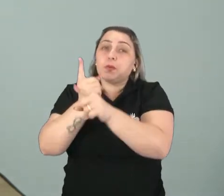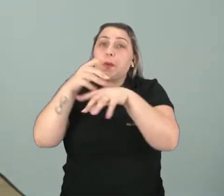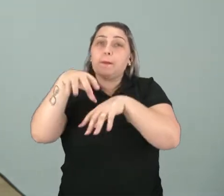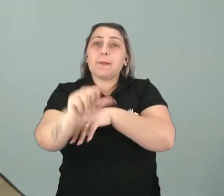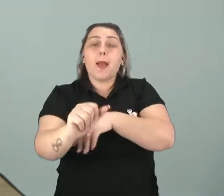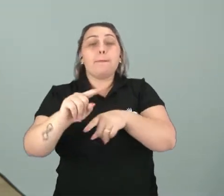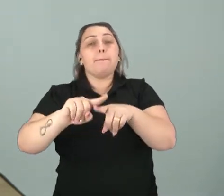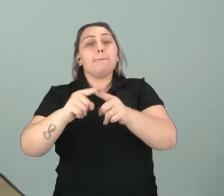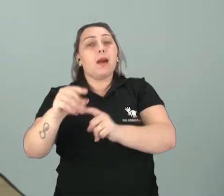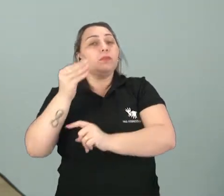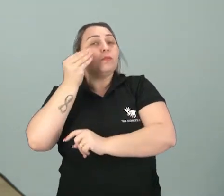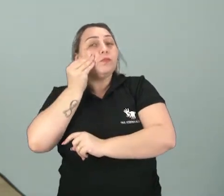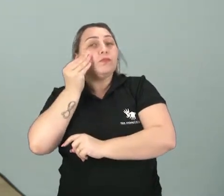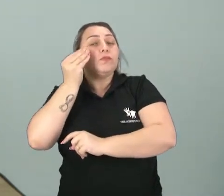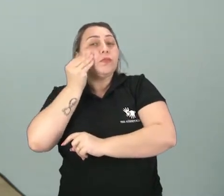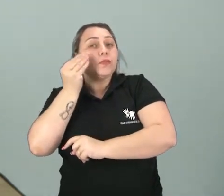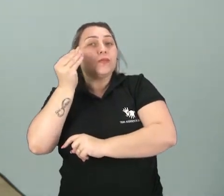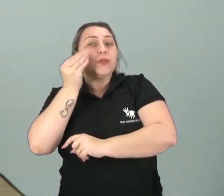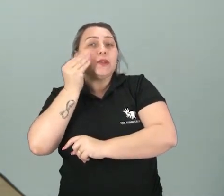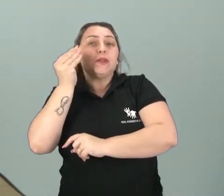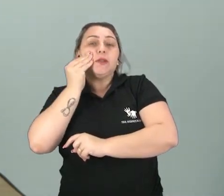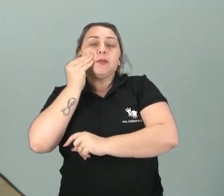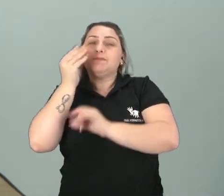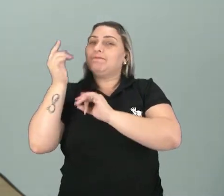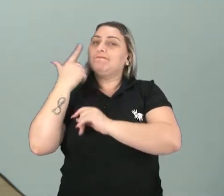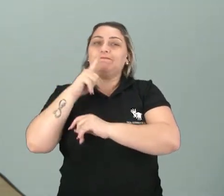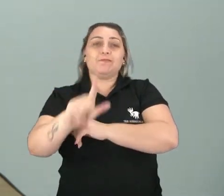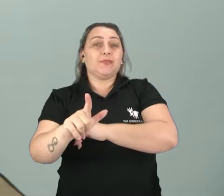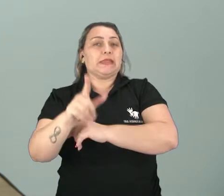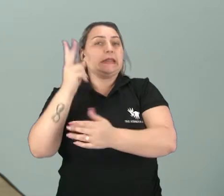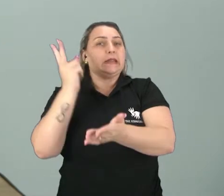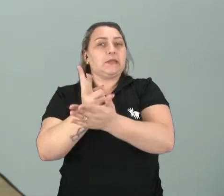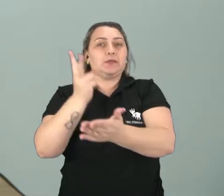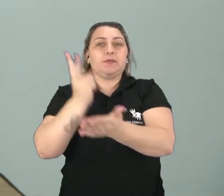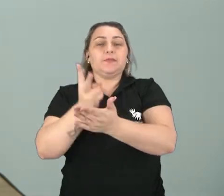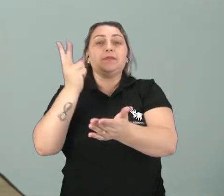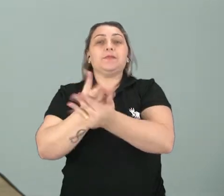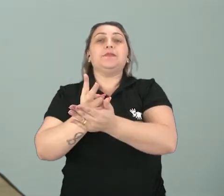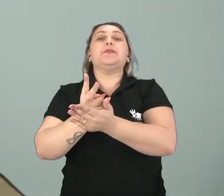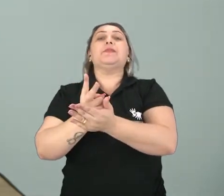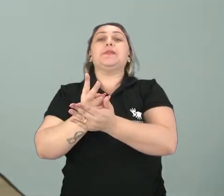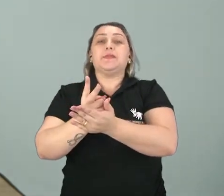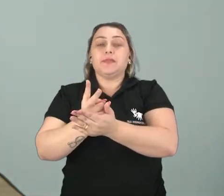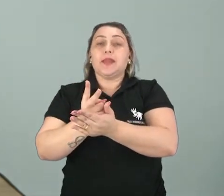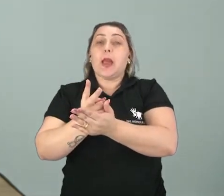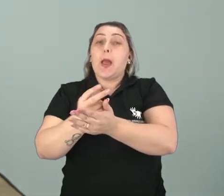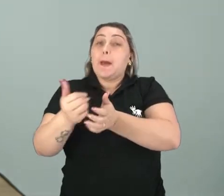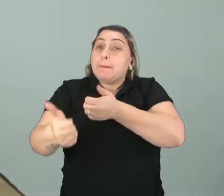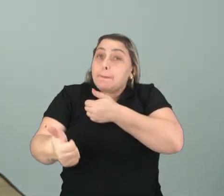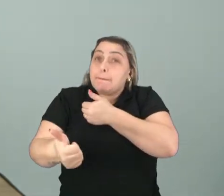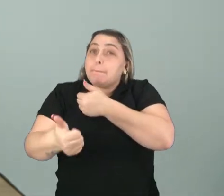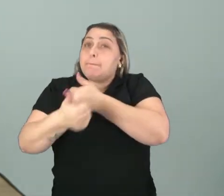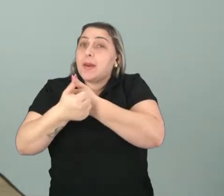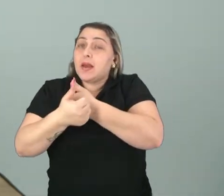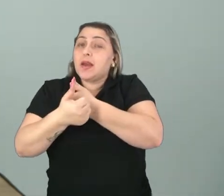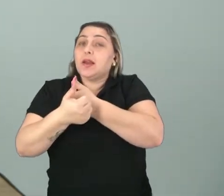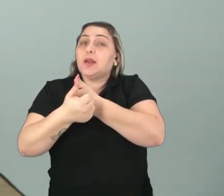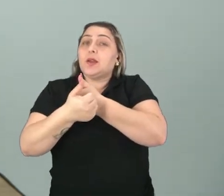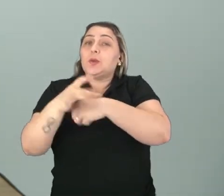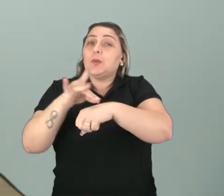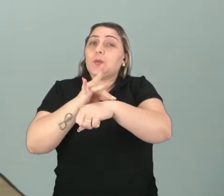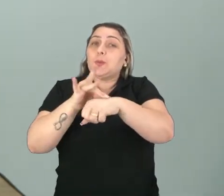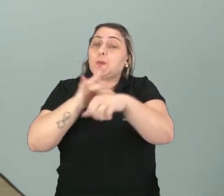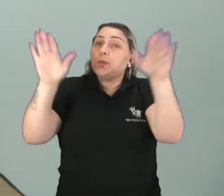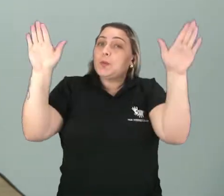mas cada tentativa estava sendo frustrada. Todas as vezes que ele vinha se aproximando, o